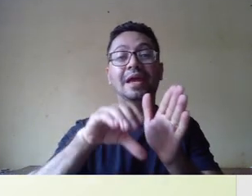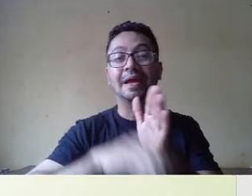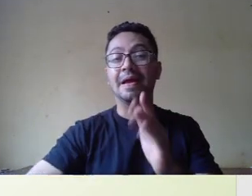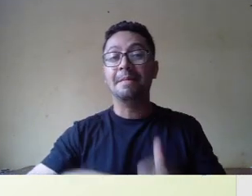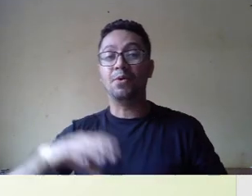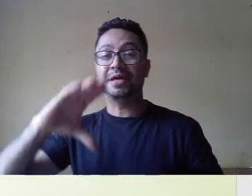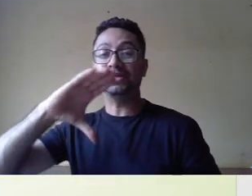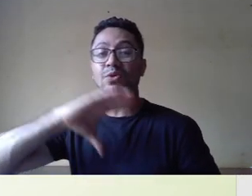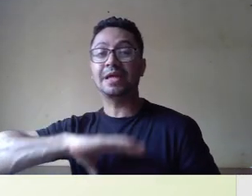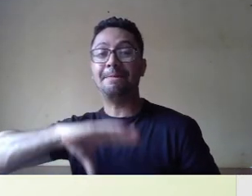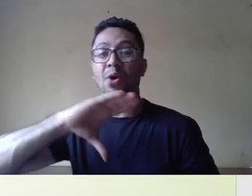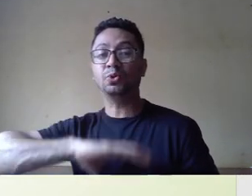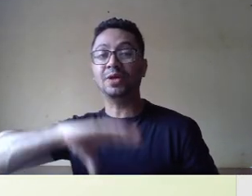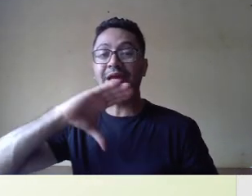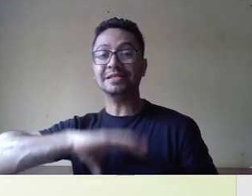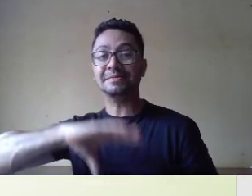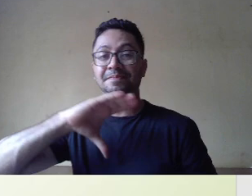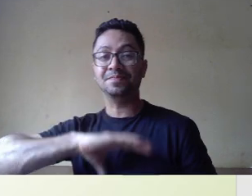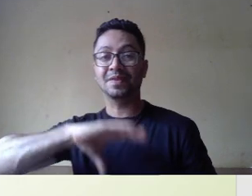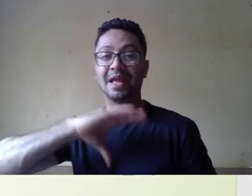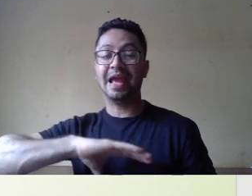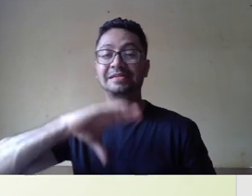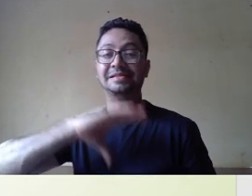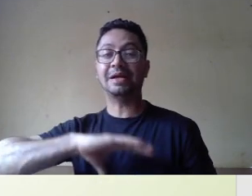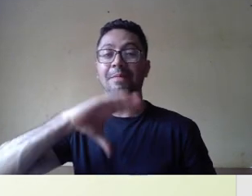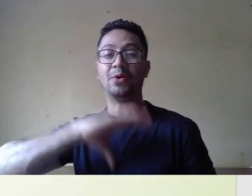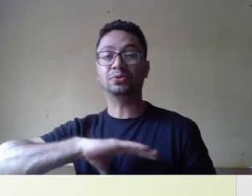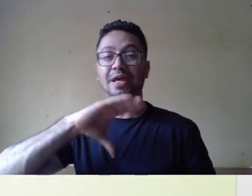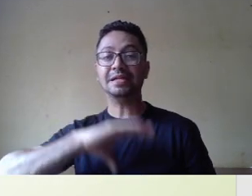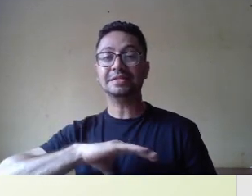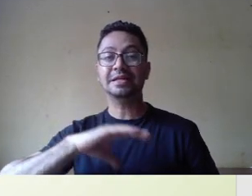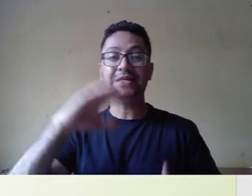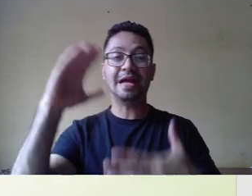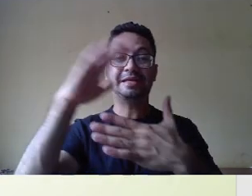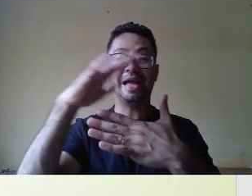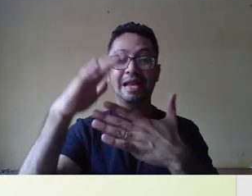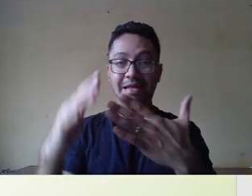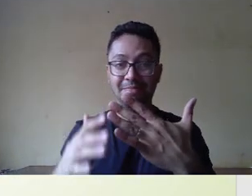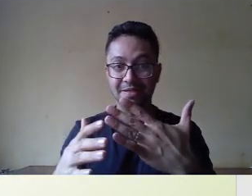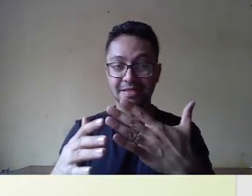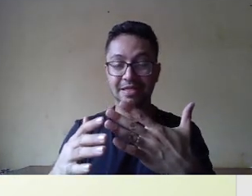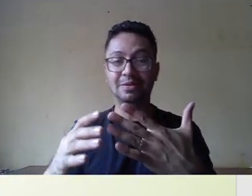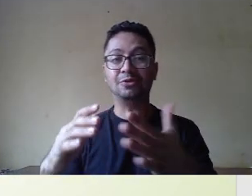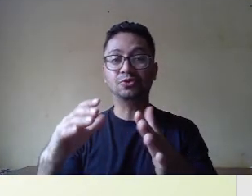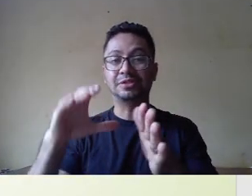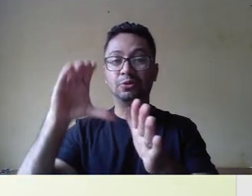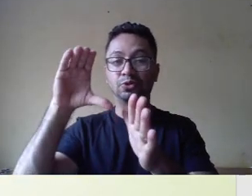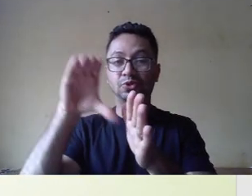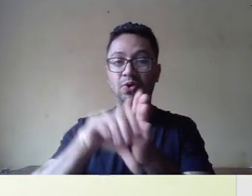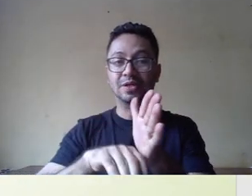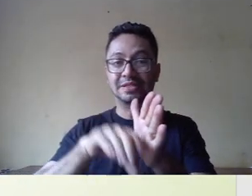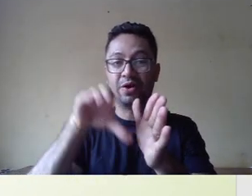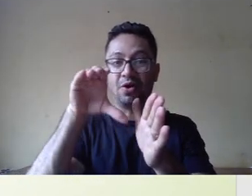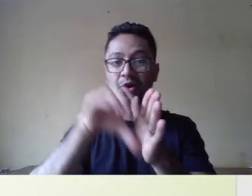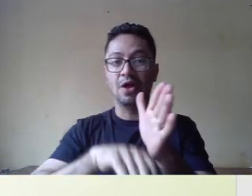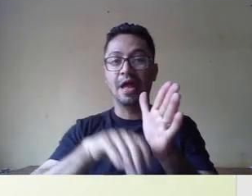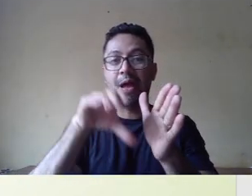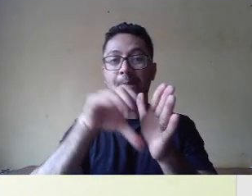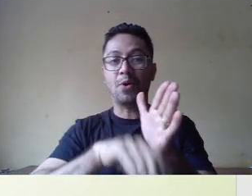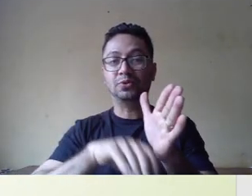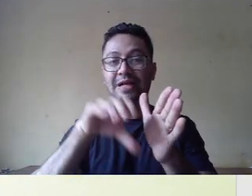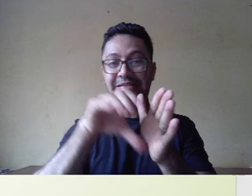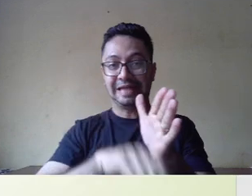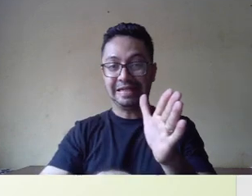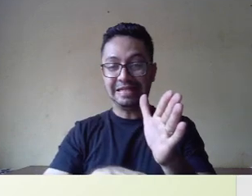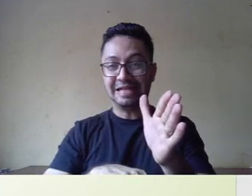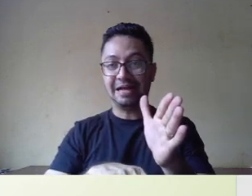Por quê? Porque isso aqui é português, esse sinal é português e aqui é Libras. Então a junção dos dois, ó, é